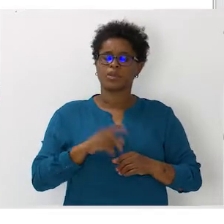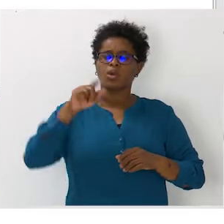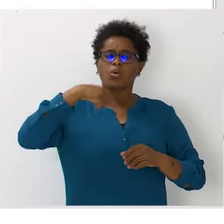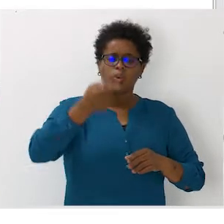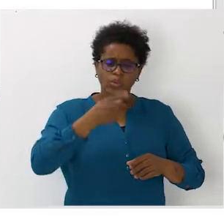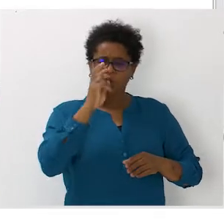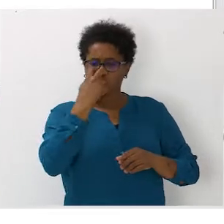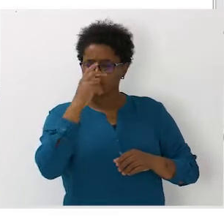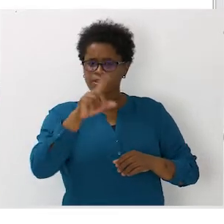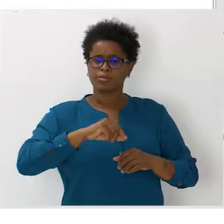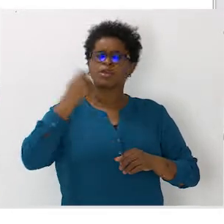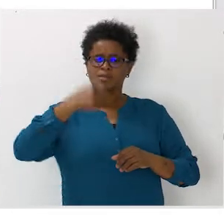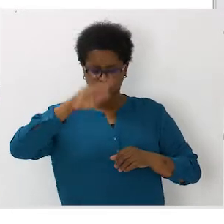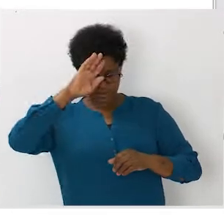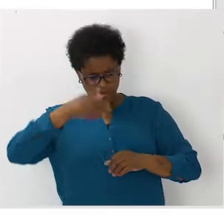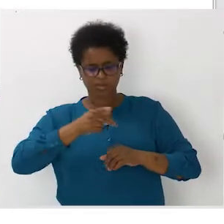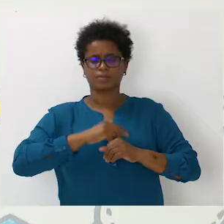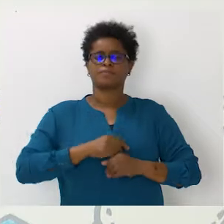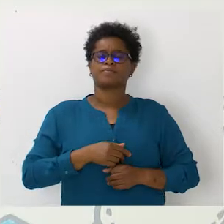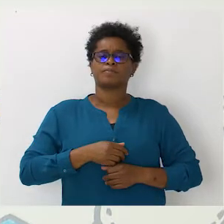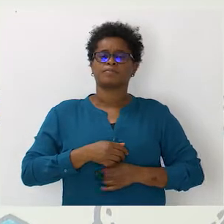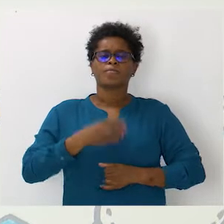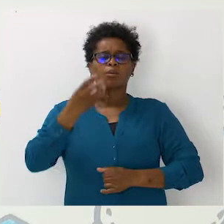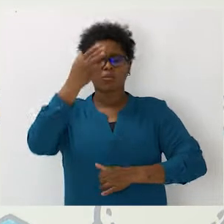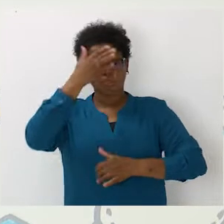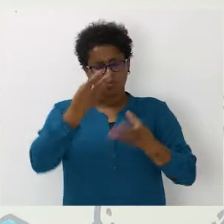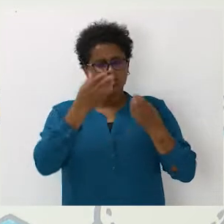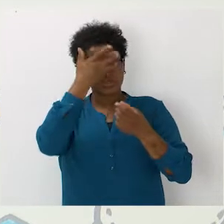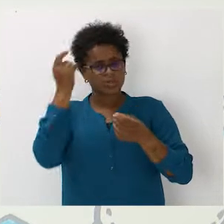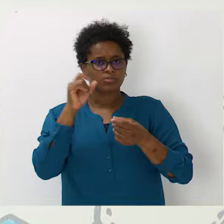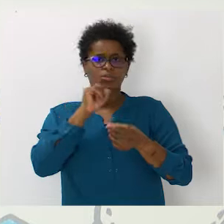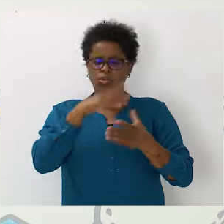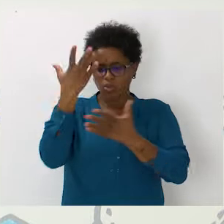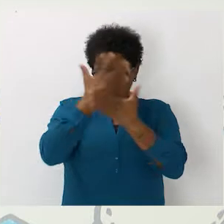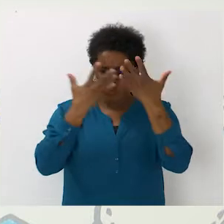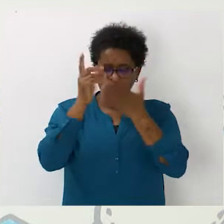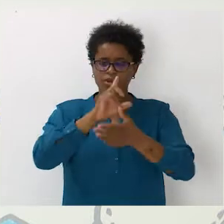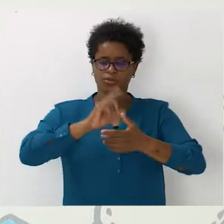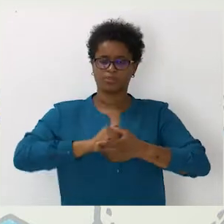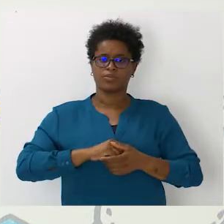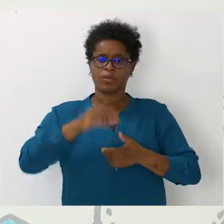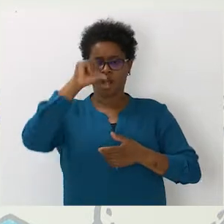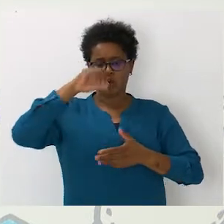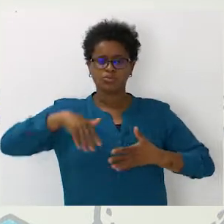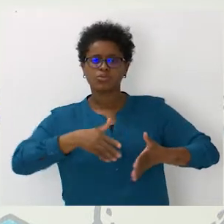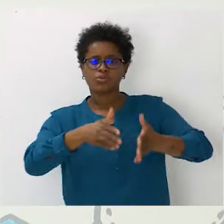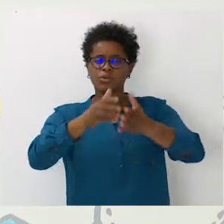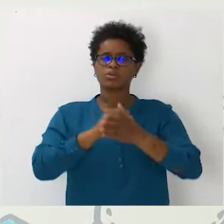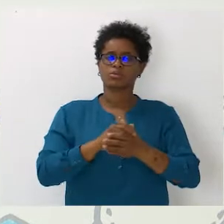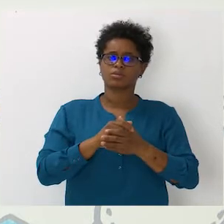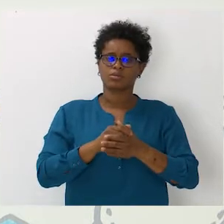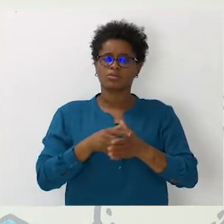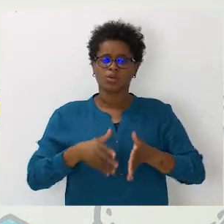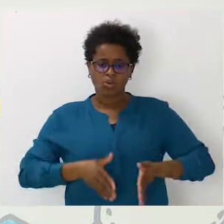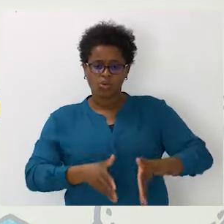Outra curiosidade que devem saber, muito simples para que não se confunda, o rio